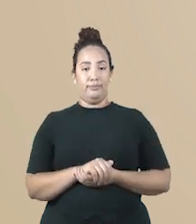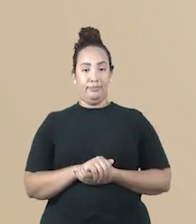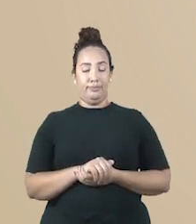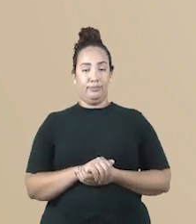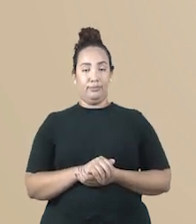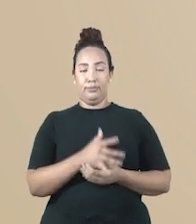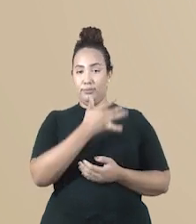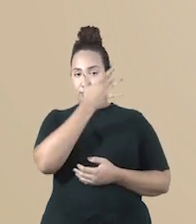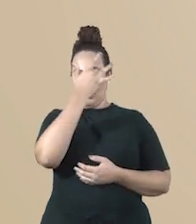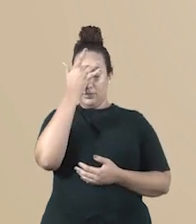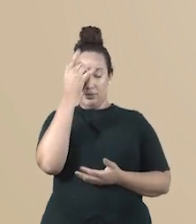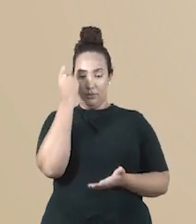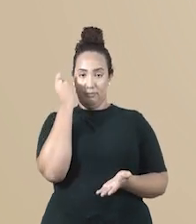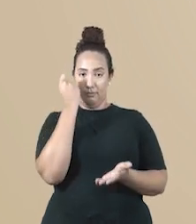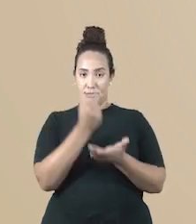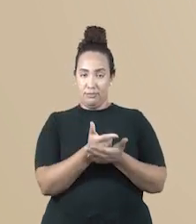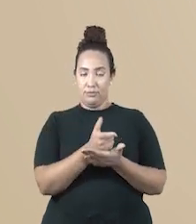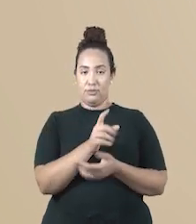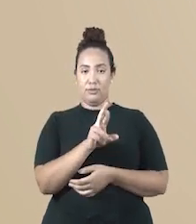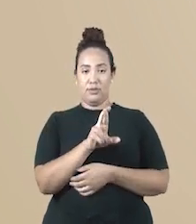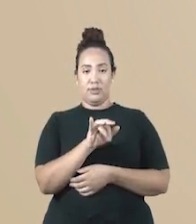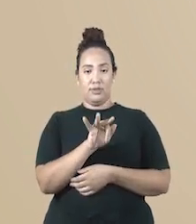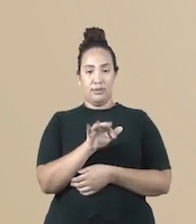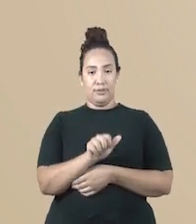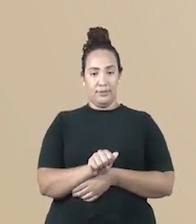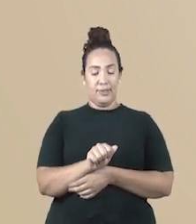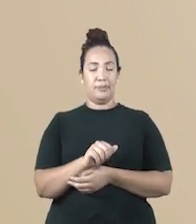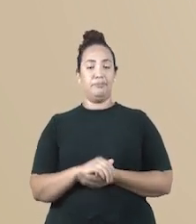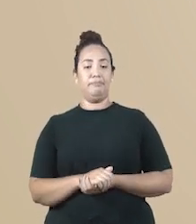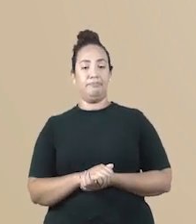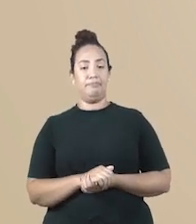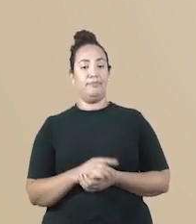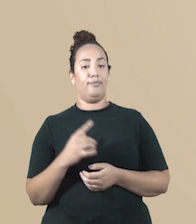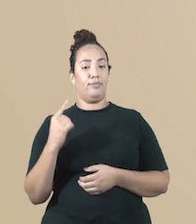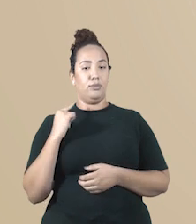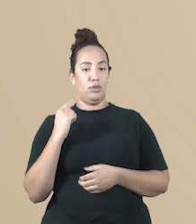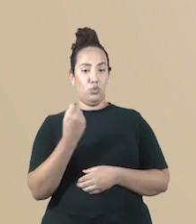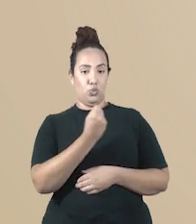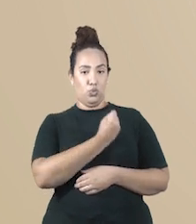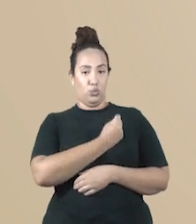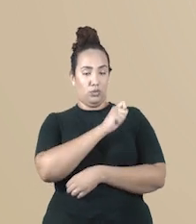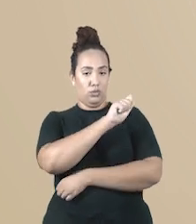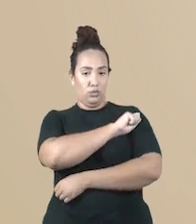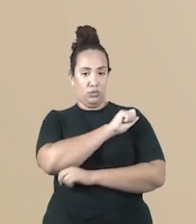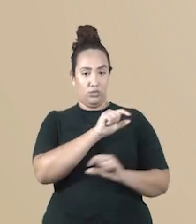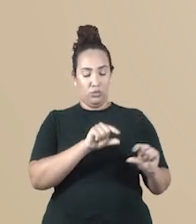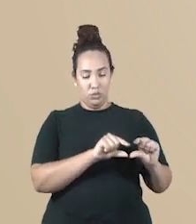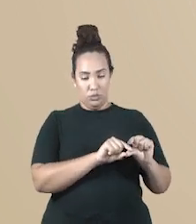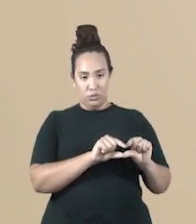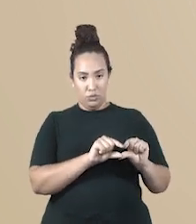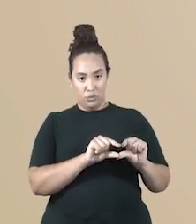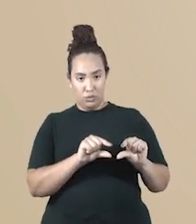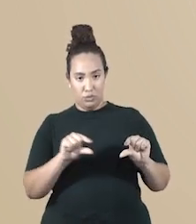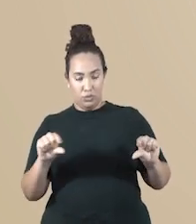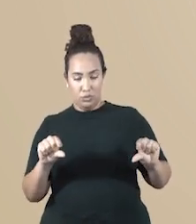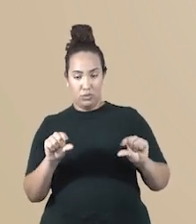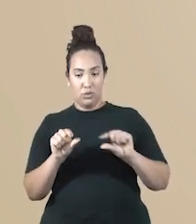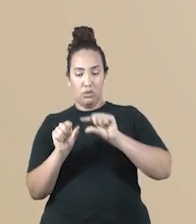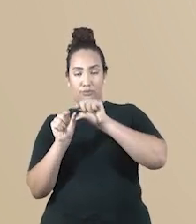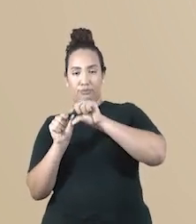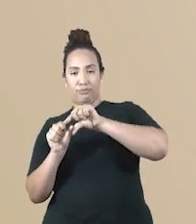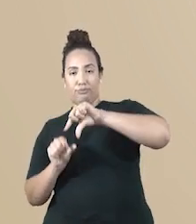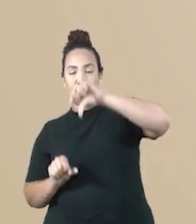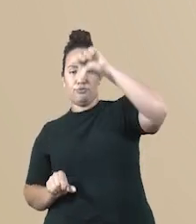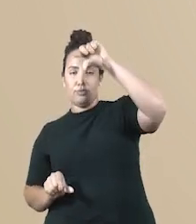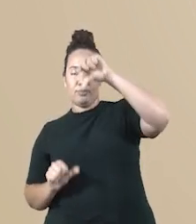é Bilhetes comprados. Embaixo tem o número de alunos e em cima o número de bilhetes que